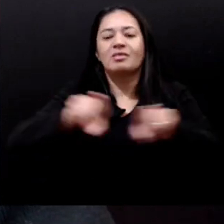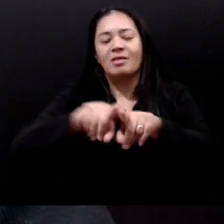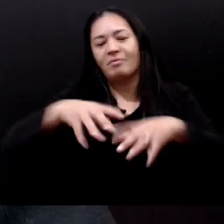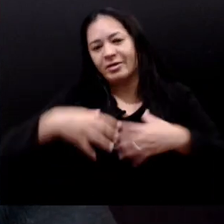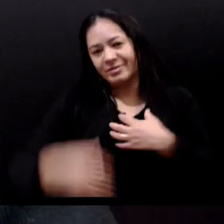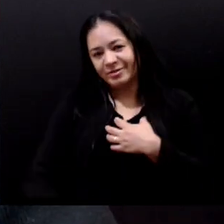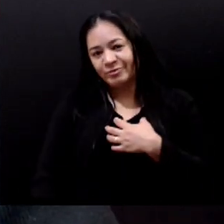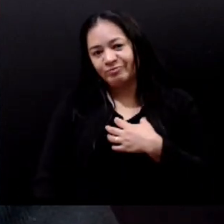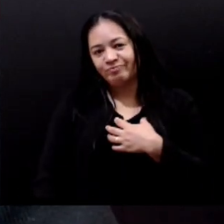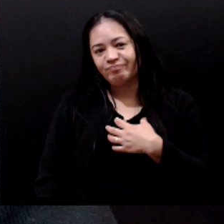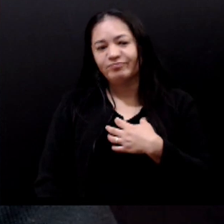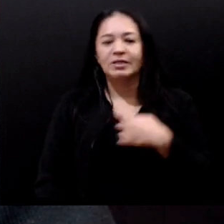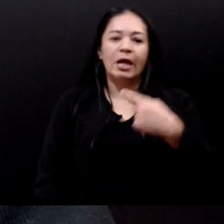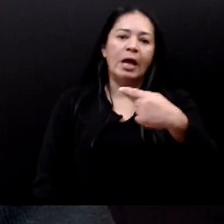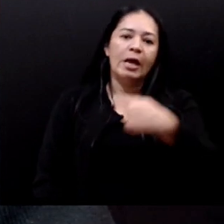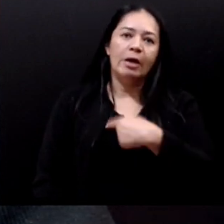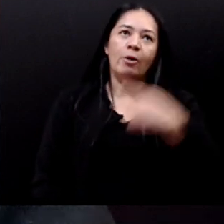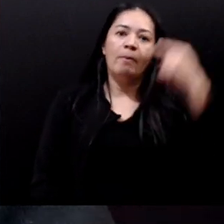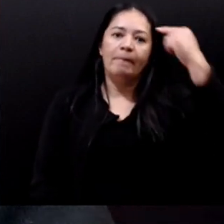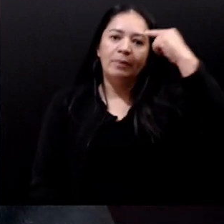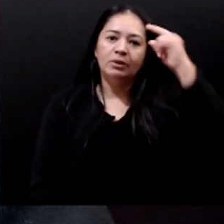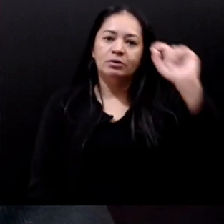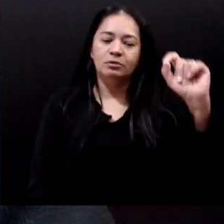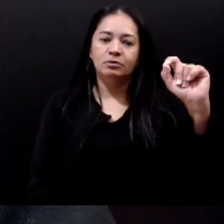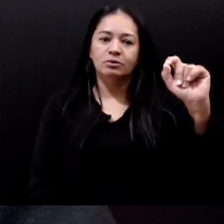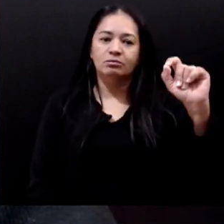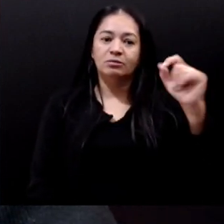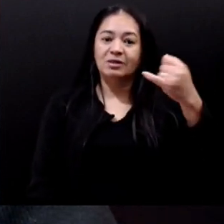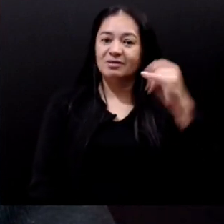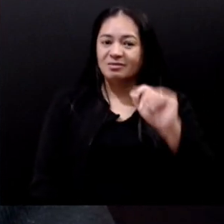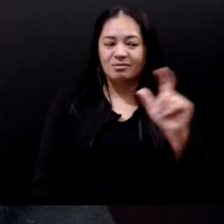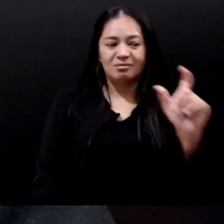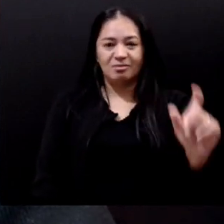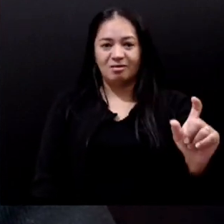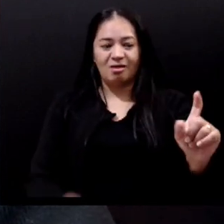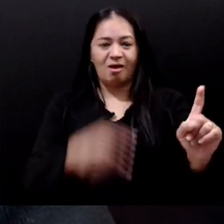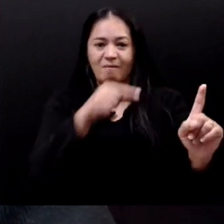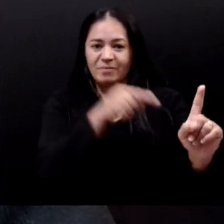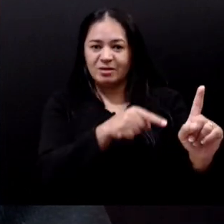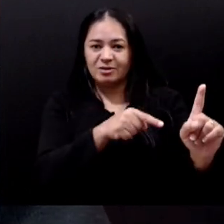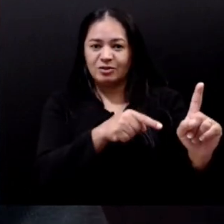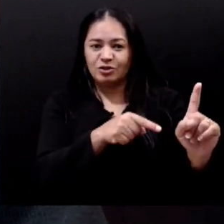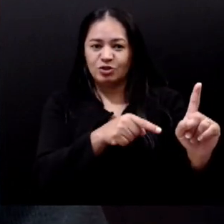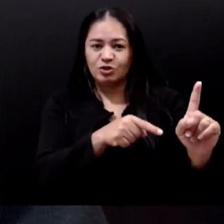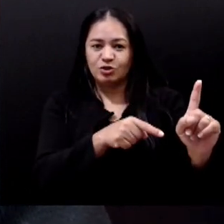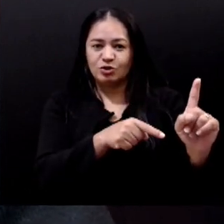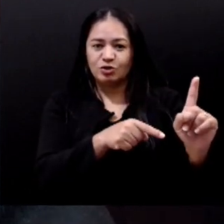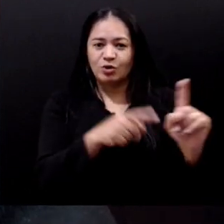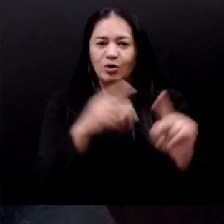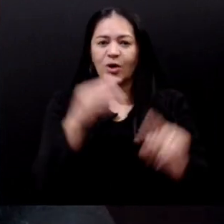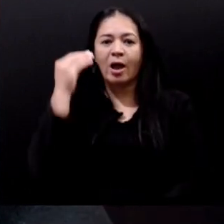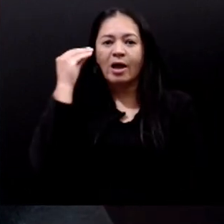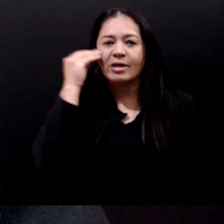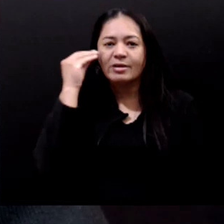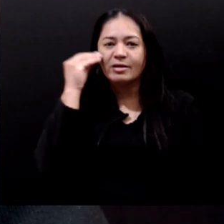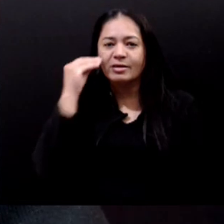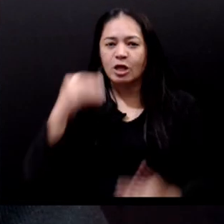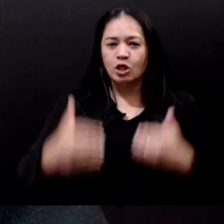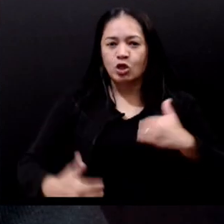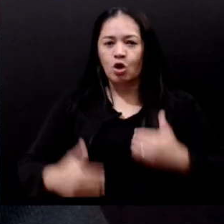pensando que quando alguém está em uma academia buscando o modelo de corpo perfeito, ele está pagando um preço